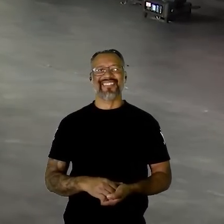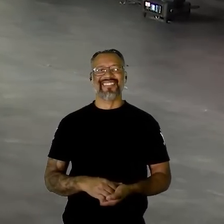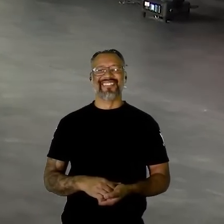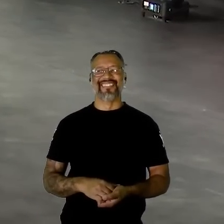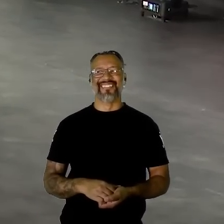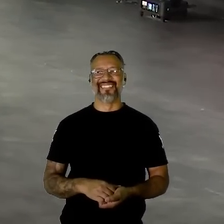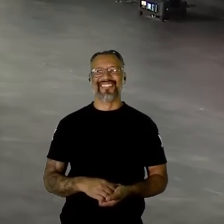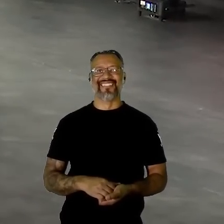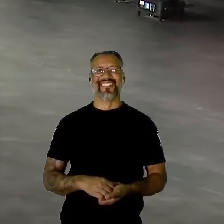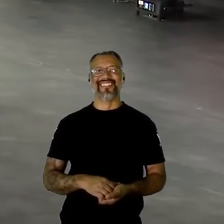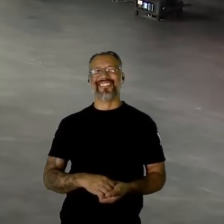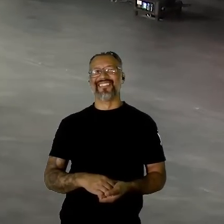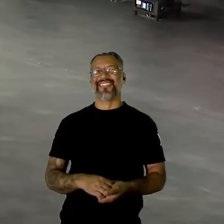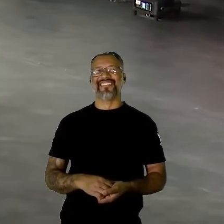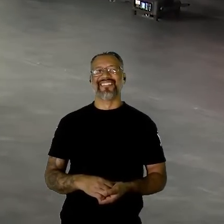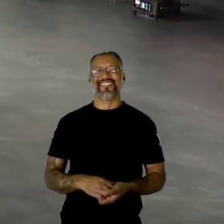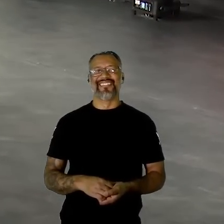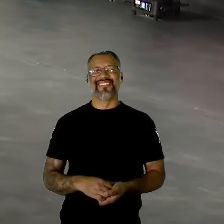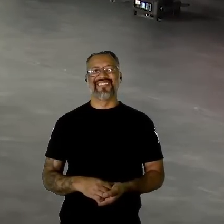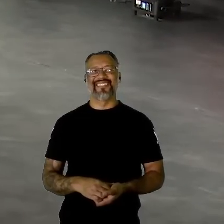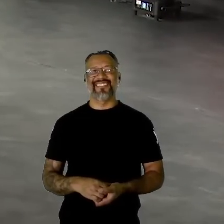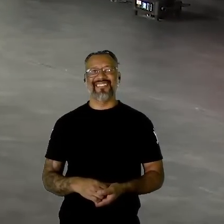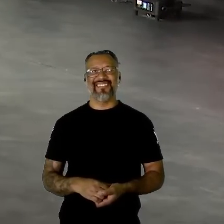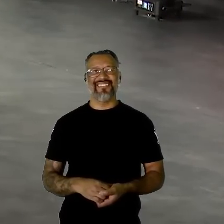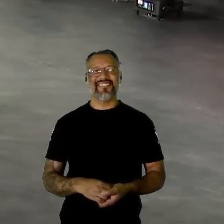tá mais desviada do que imagina